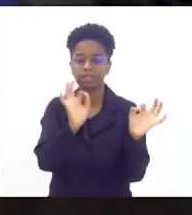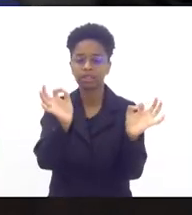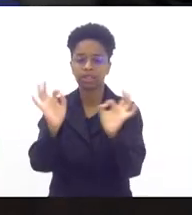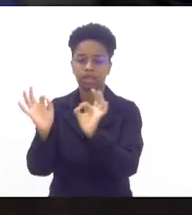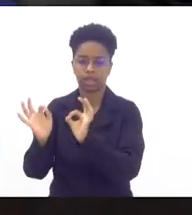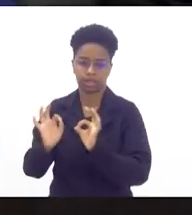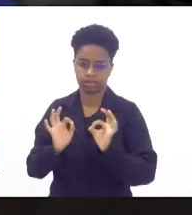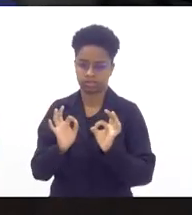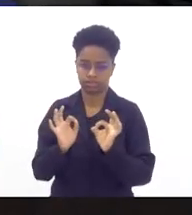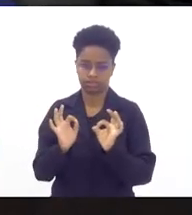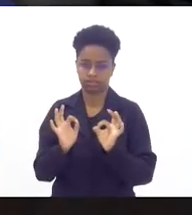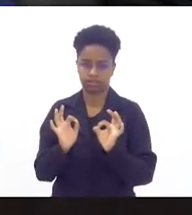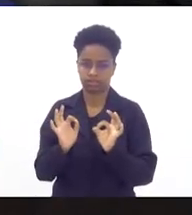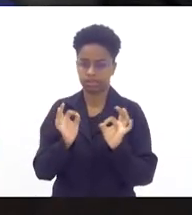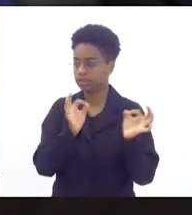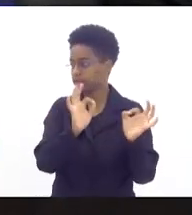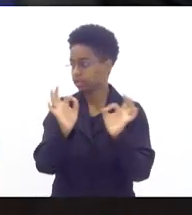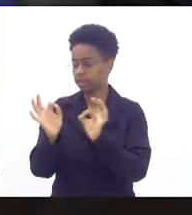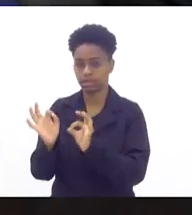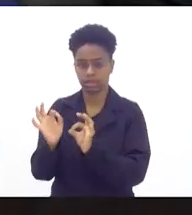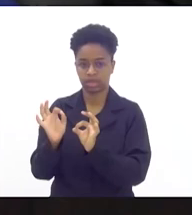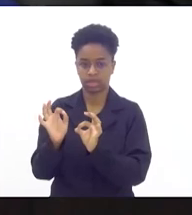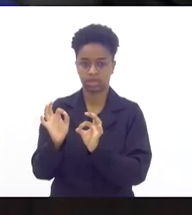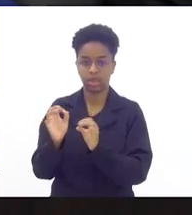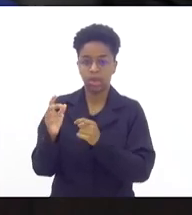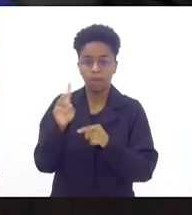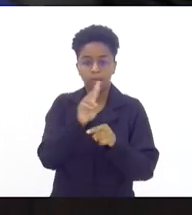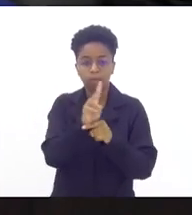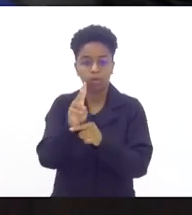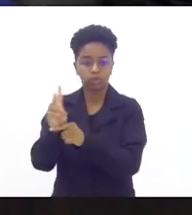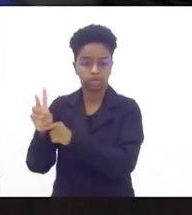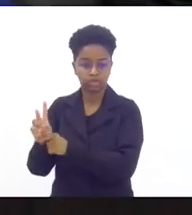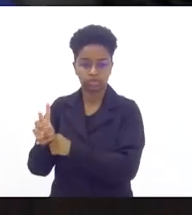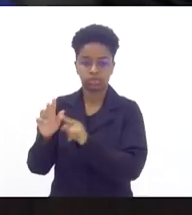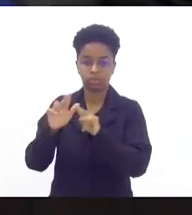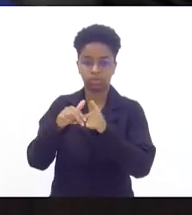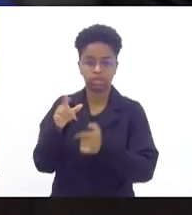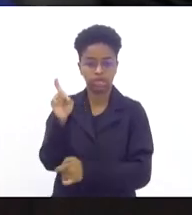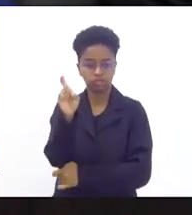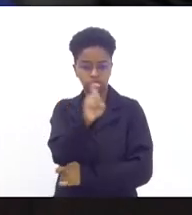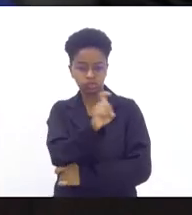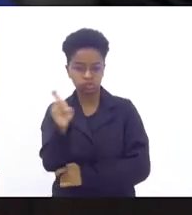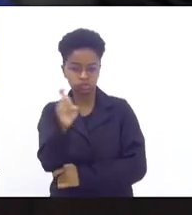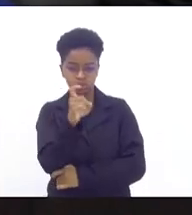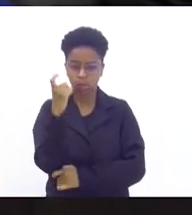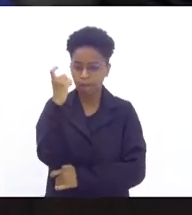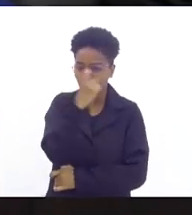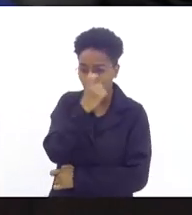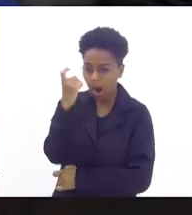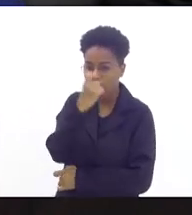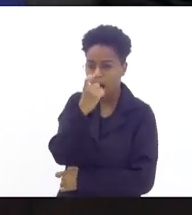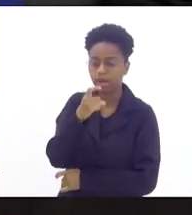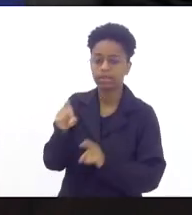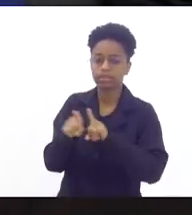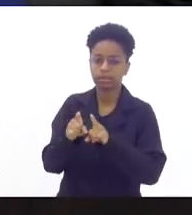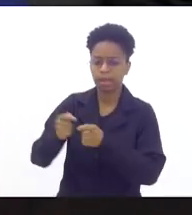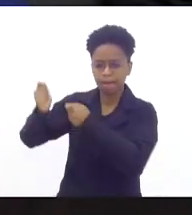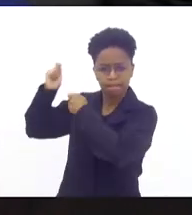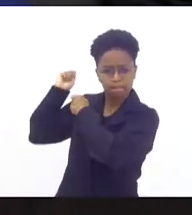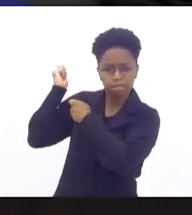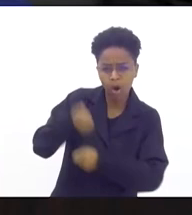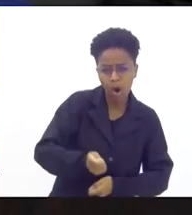Deputado Rodrigo Amorim está protegido do gás de pimenta do cacetete na